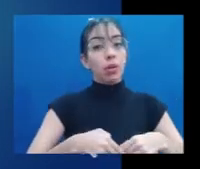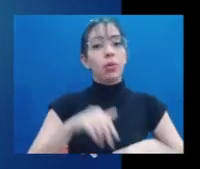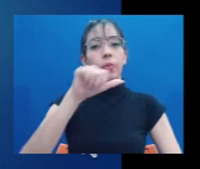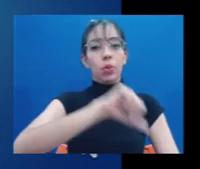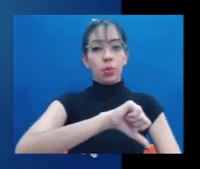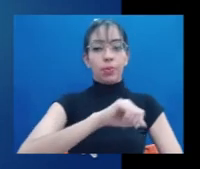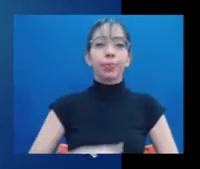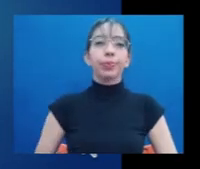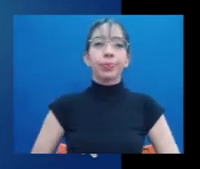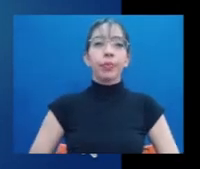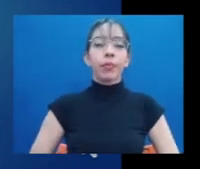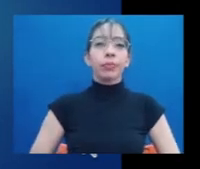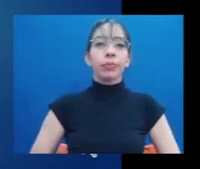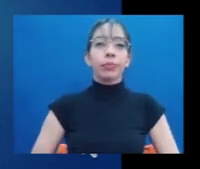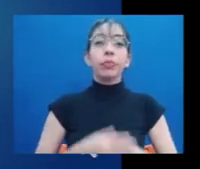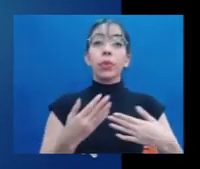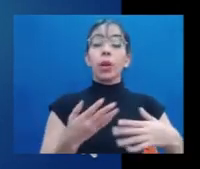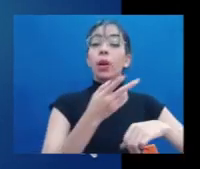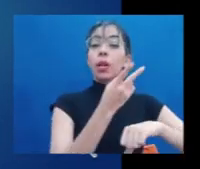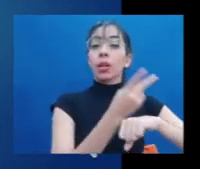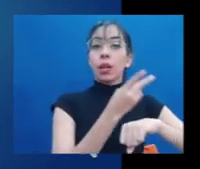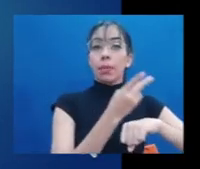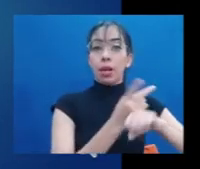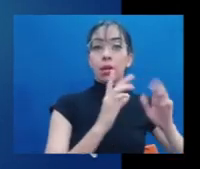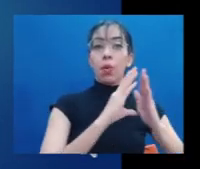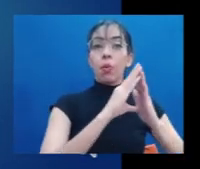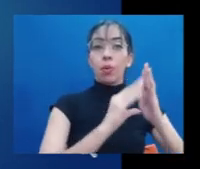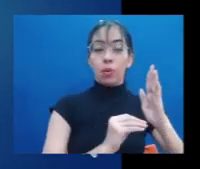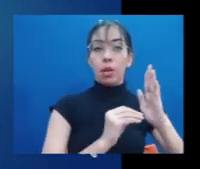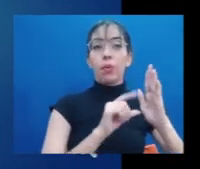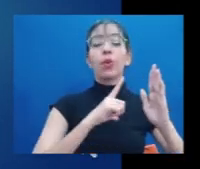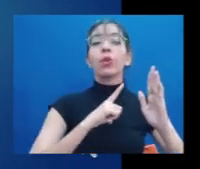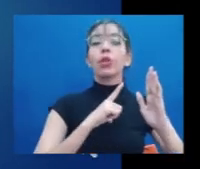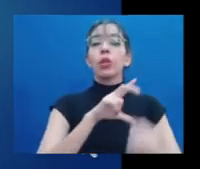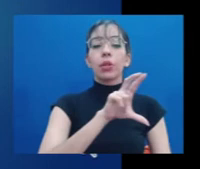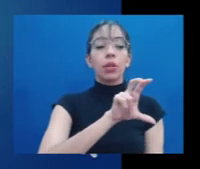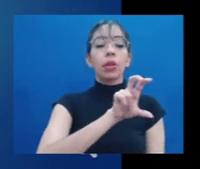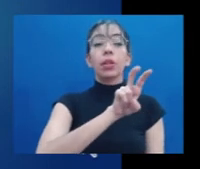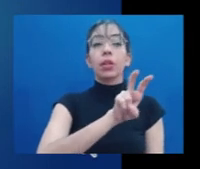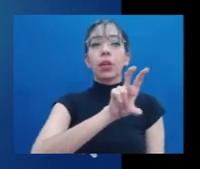mesma pedra estava coberta por um pedaço de papelão, como eu já havia citado anteriormente.